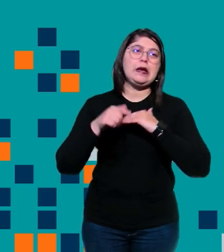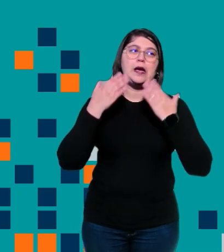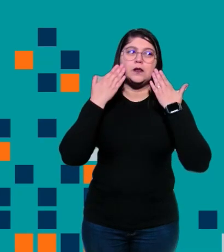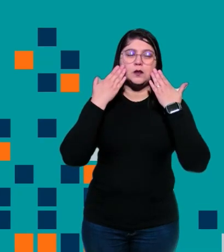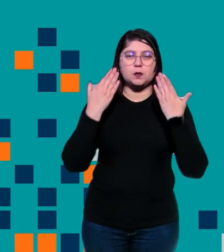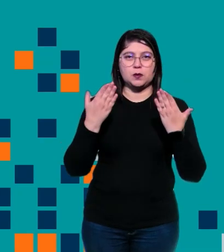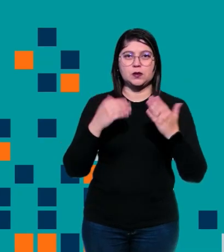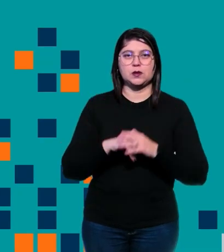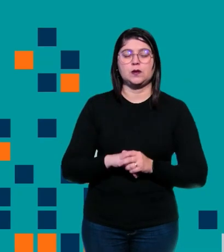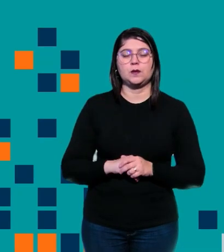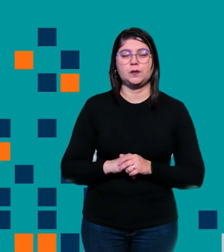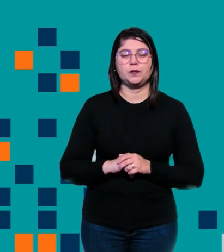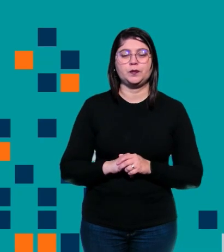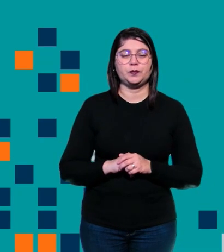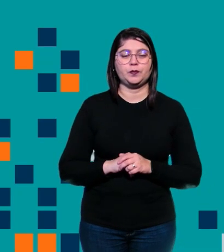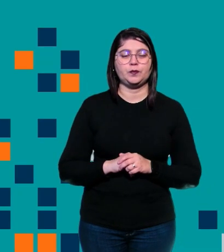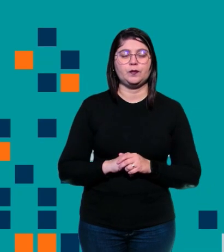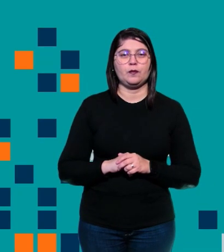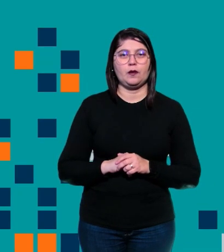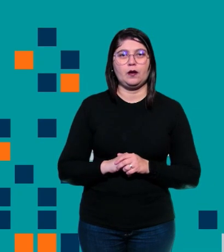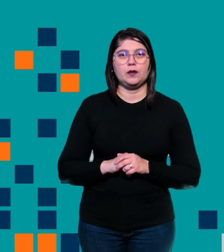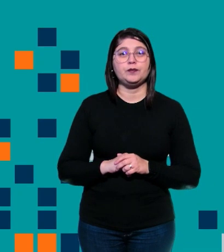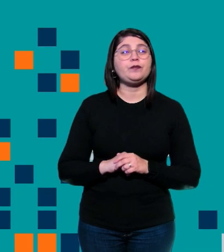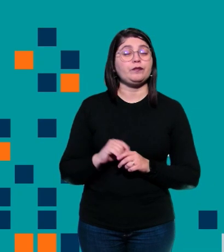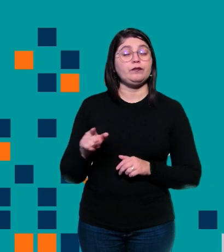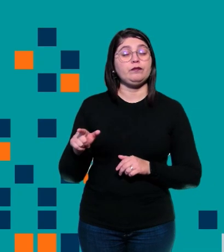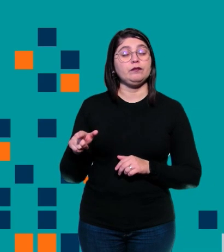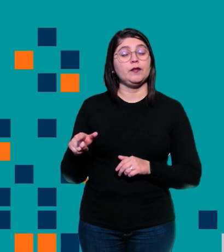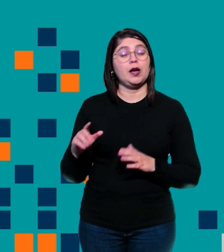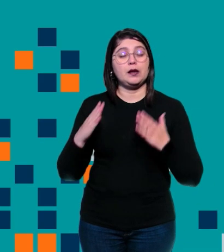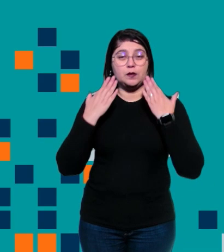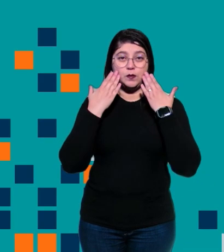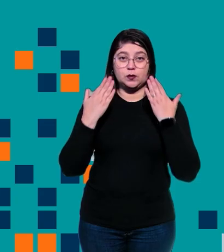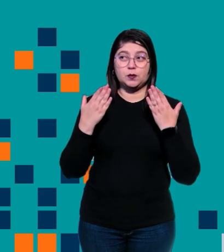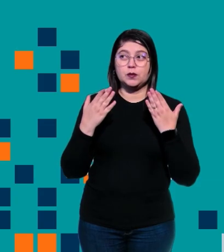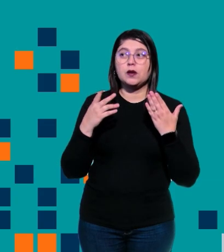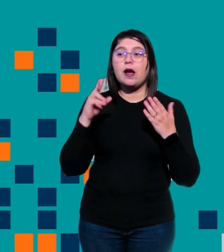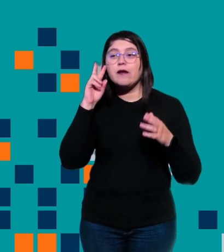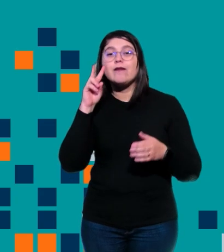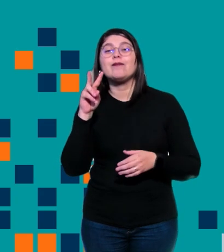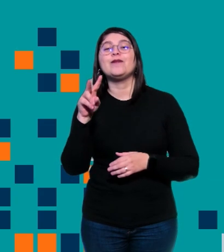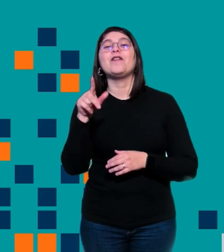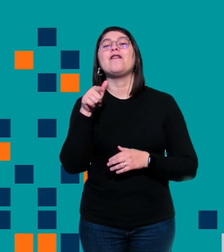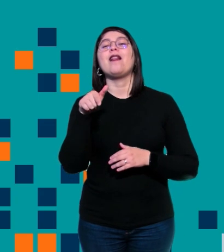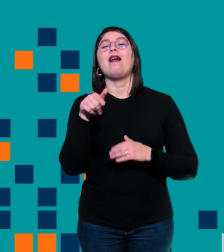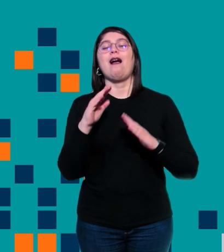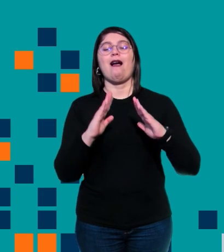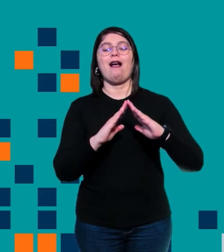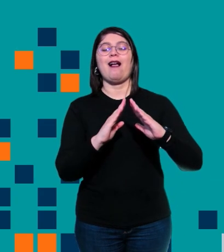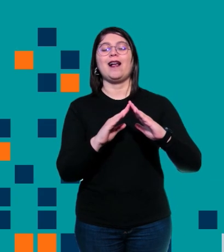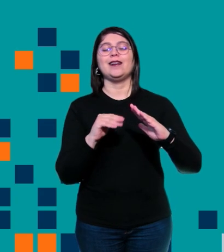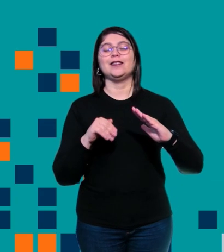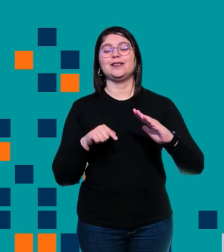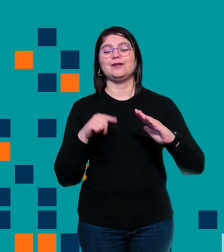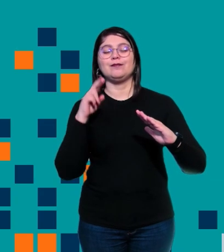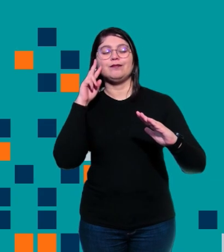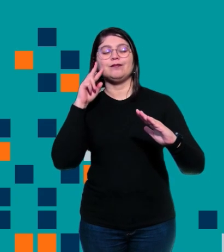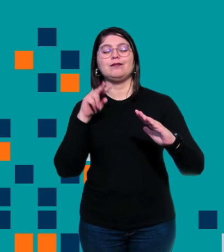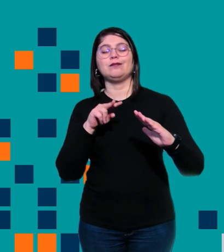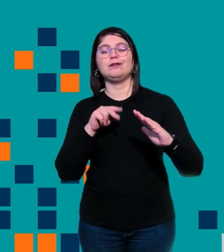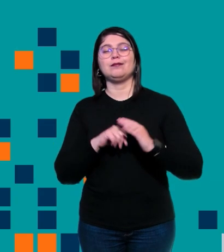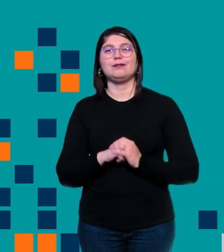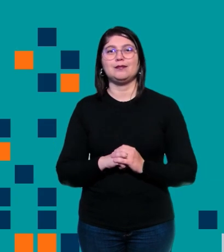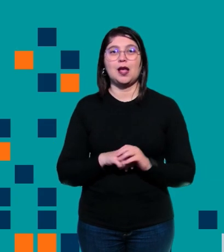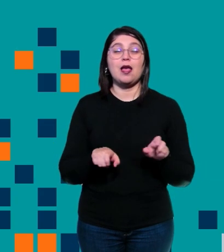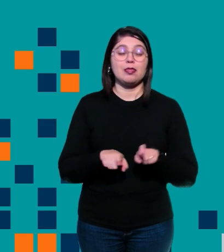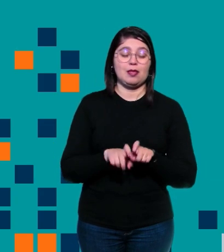fez, que no final do pavilhão de exposição você enxerga a casa. Então, esse é a